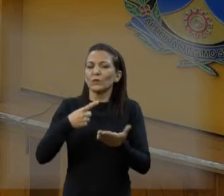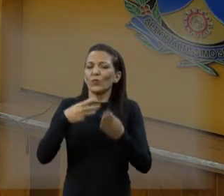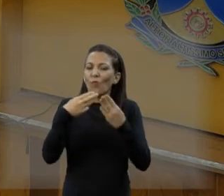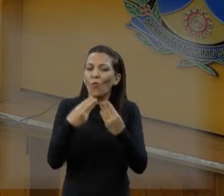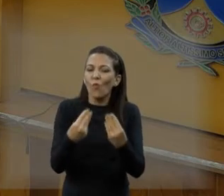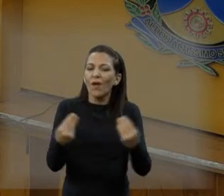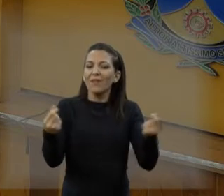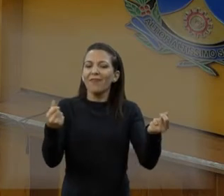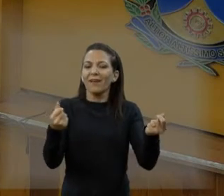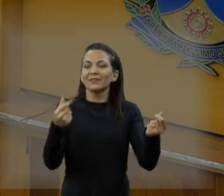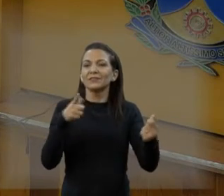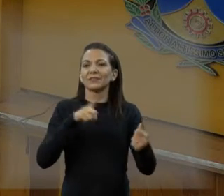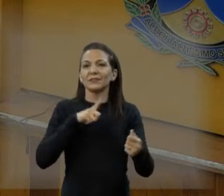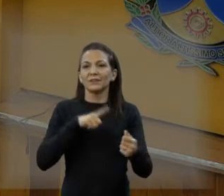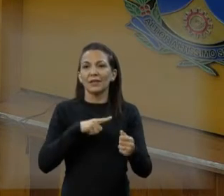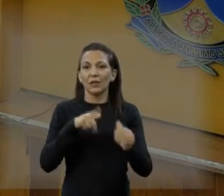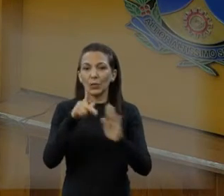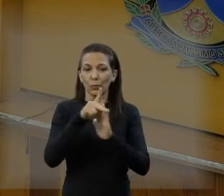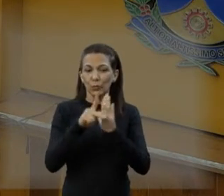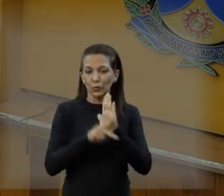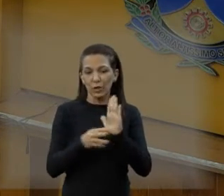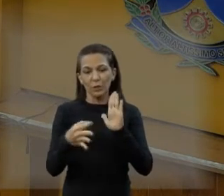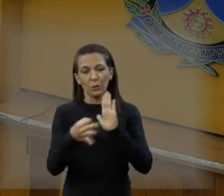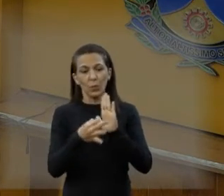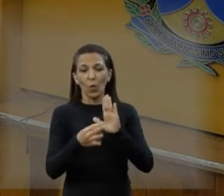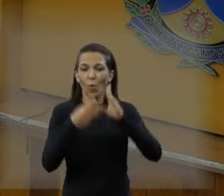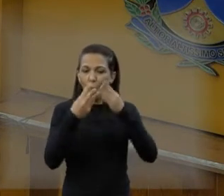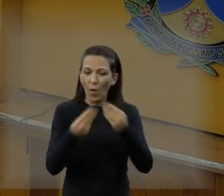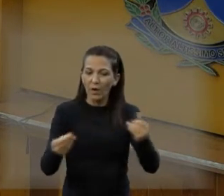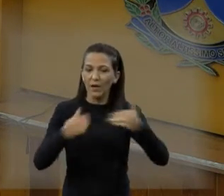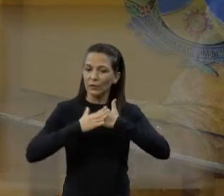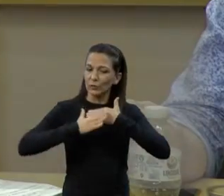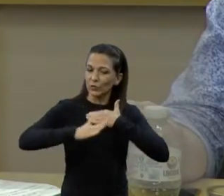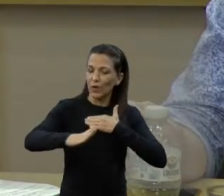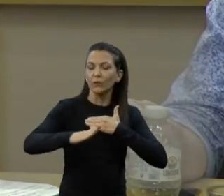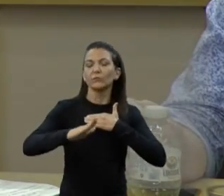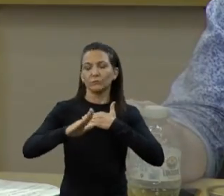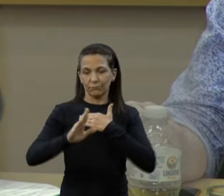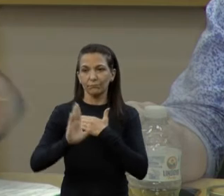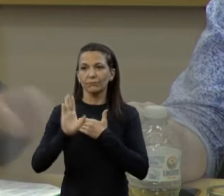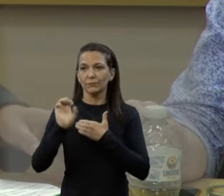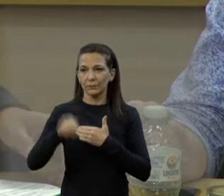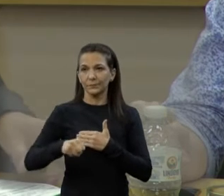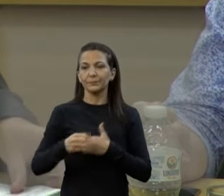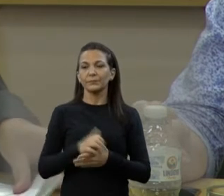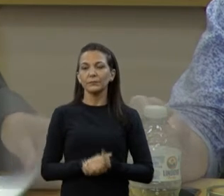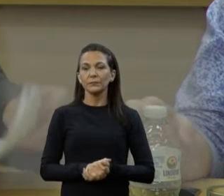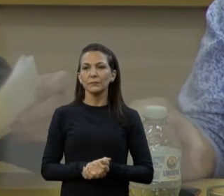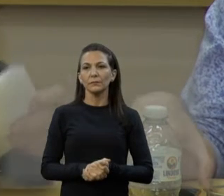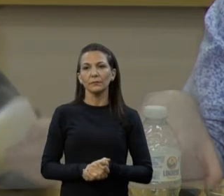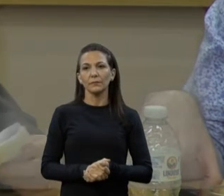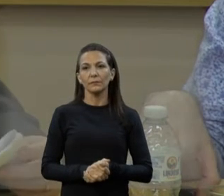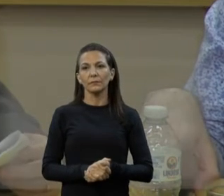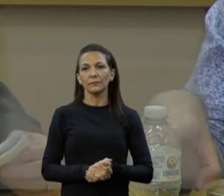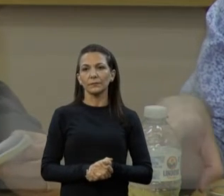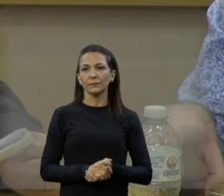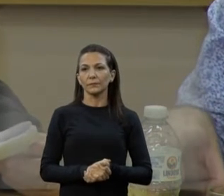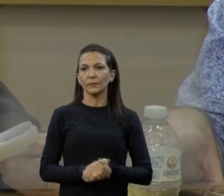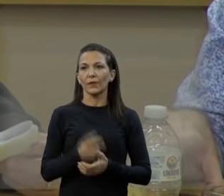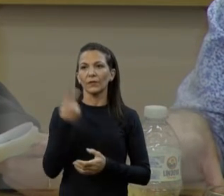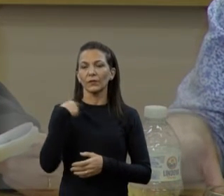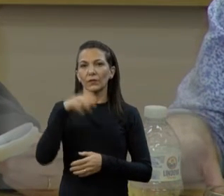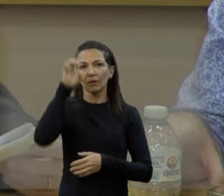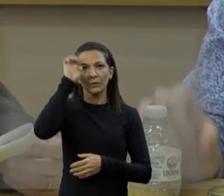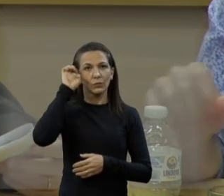é isso que o projeto propõe obrigado Mais uma vez a todos aí parabéns Vereador o